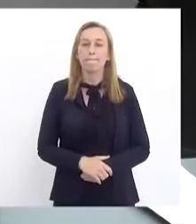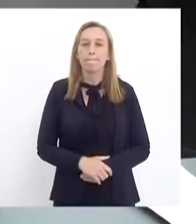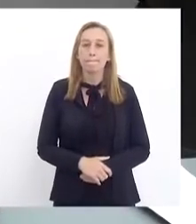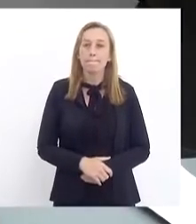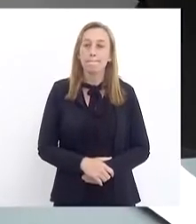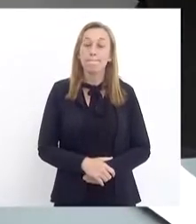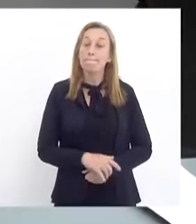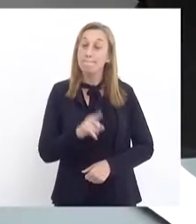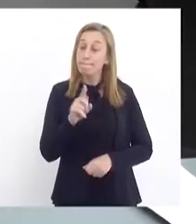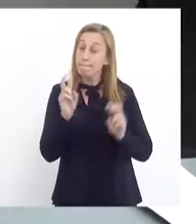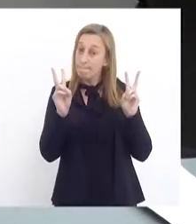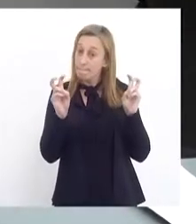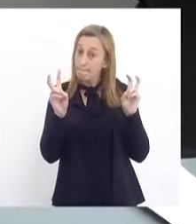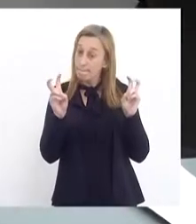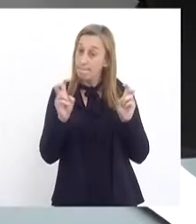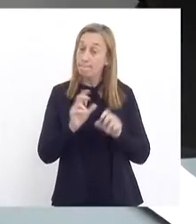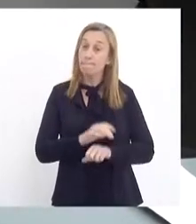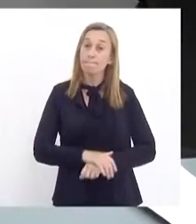essa é uma questão...